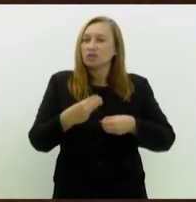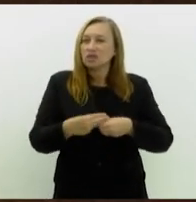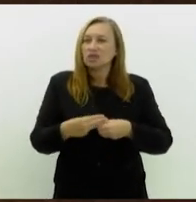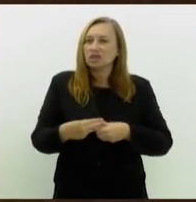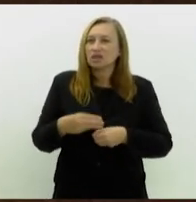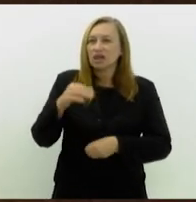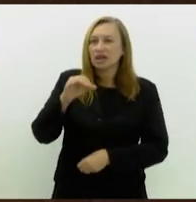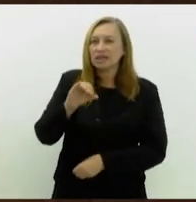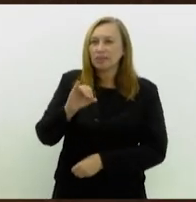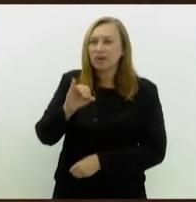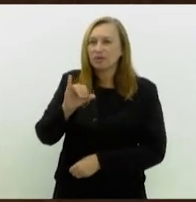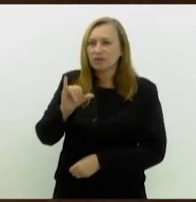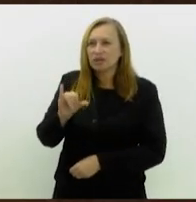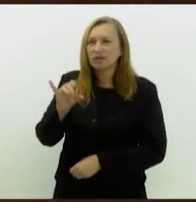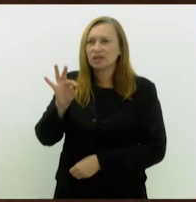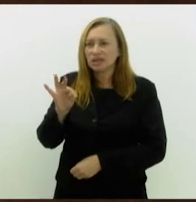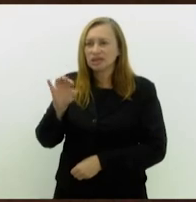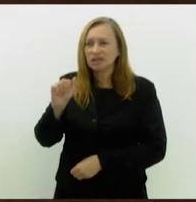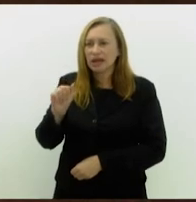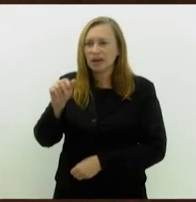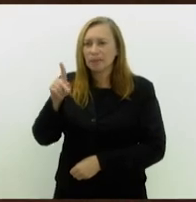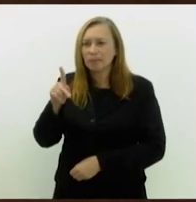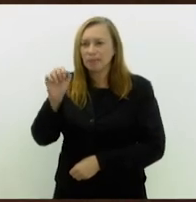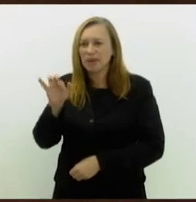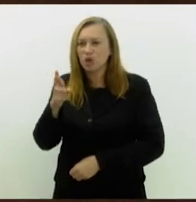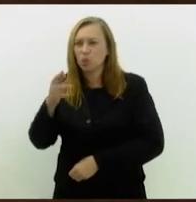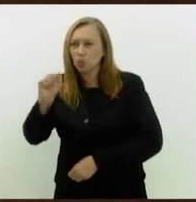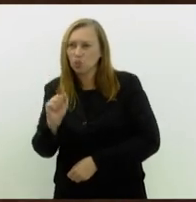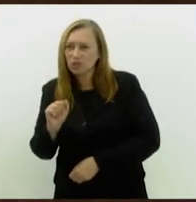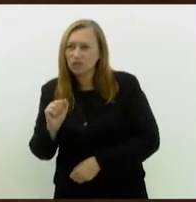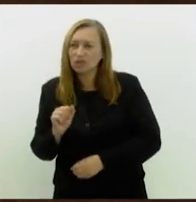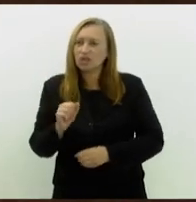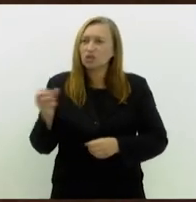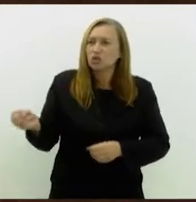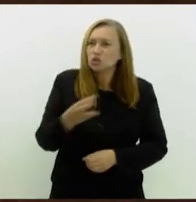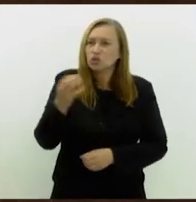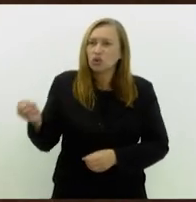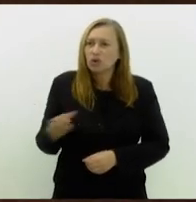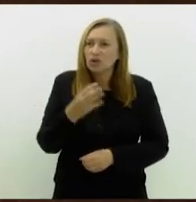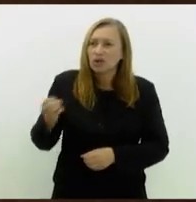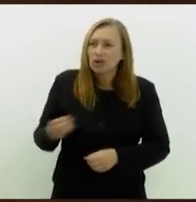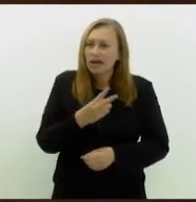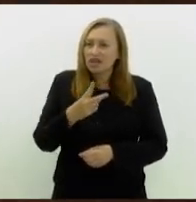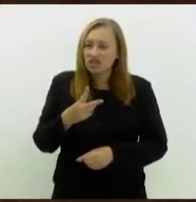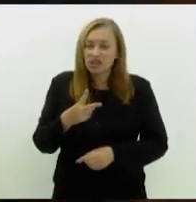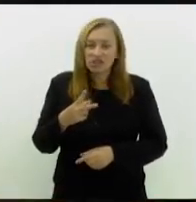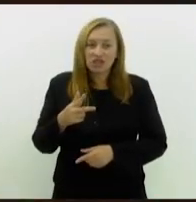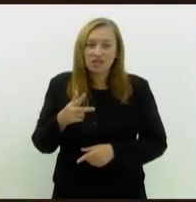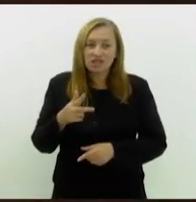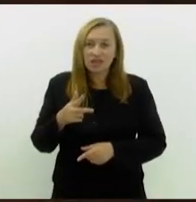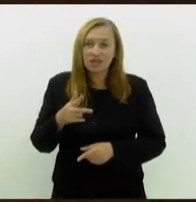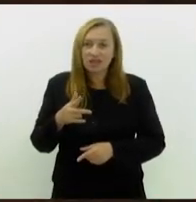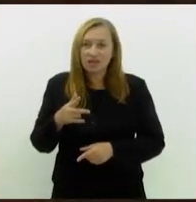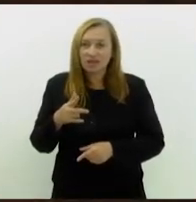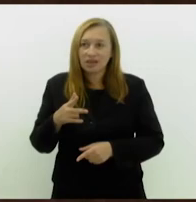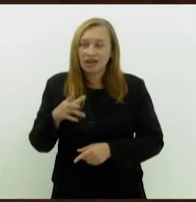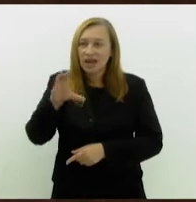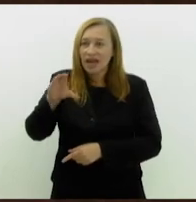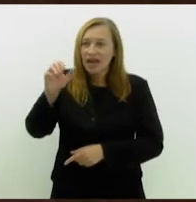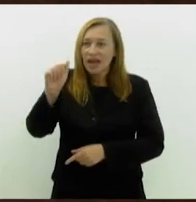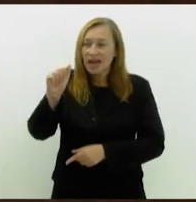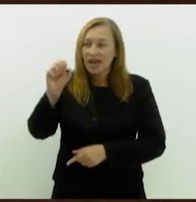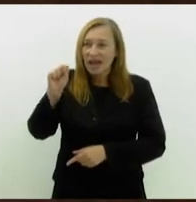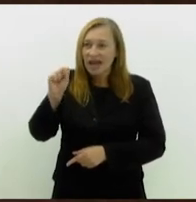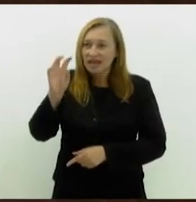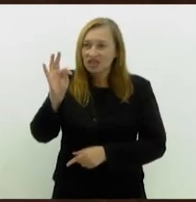e Nova Friburgo sobre as dificuldades de agendamento de novas castrações no programa eh estadual castrapet